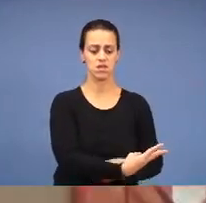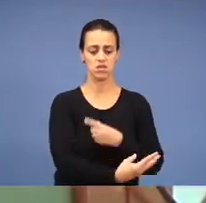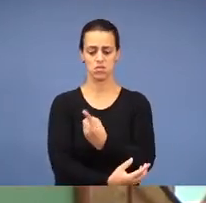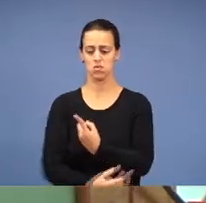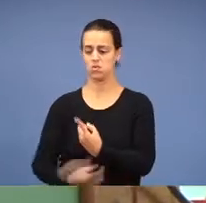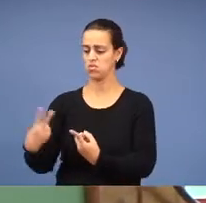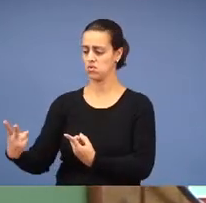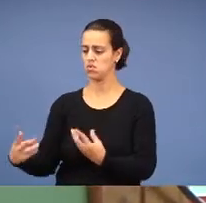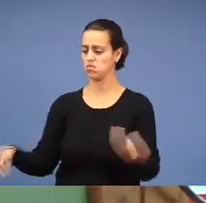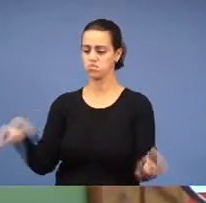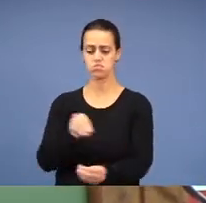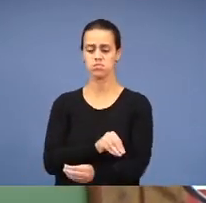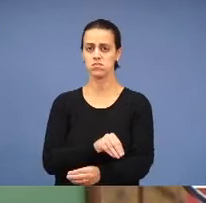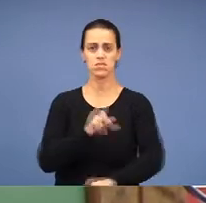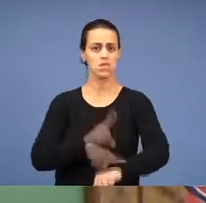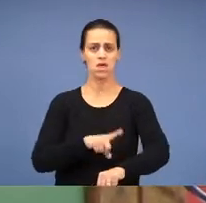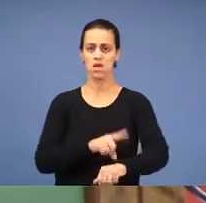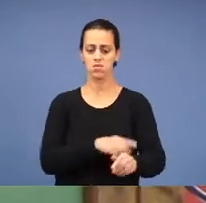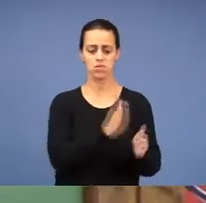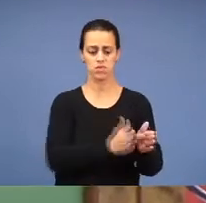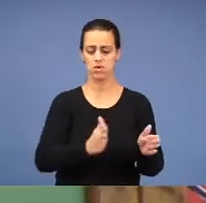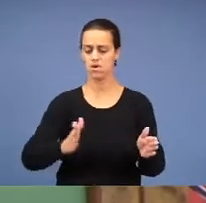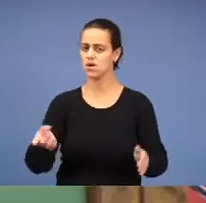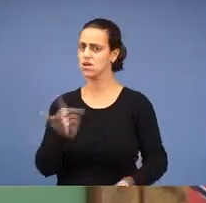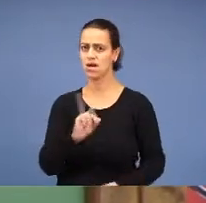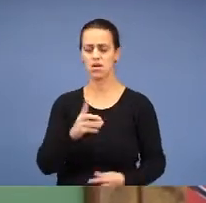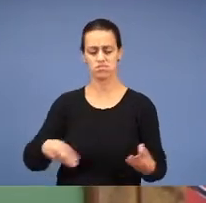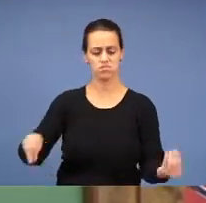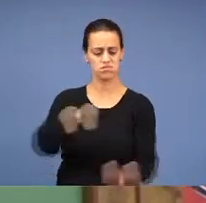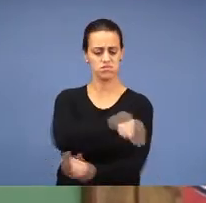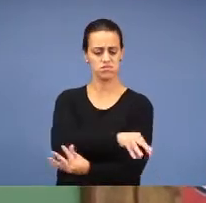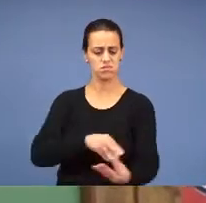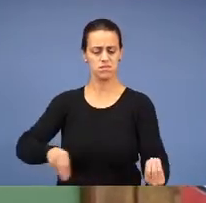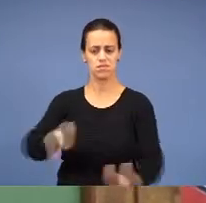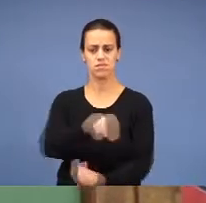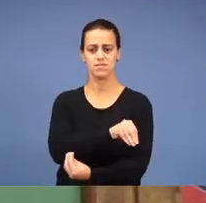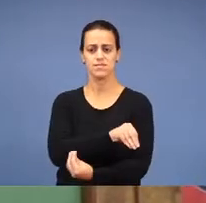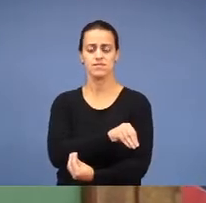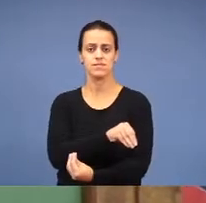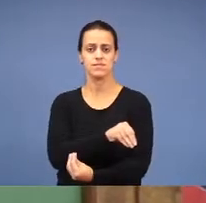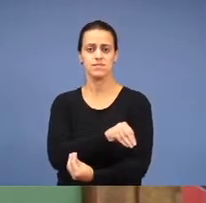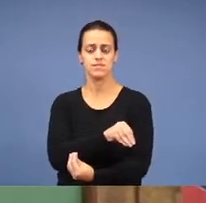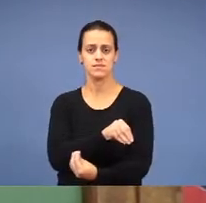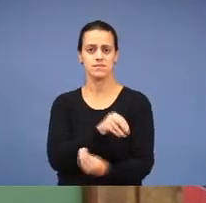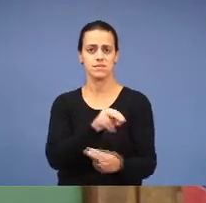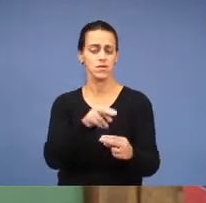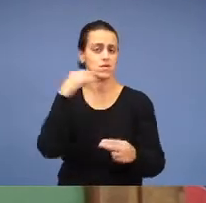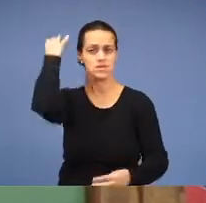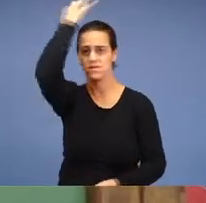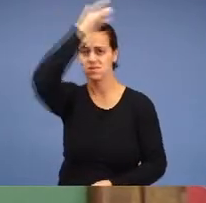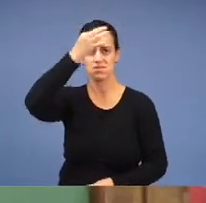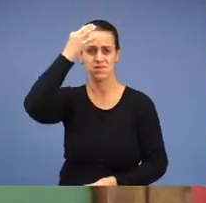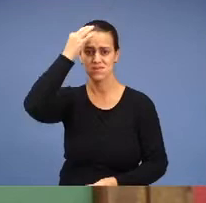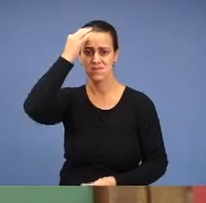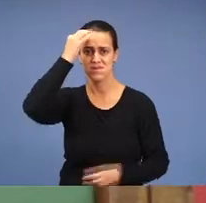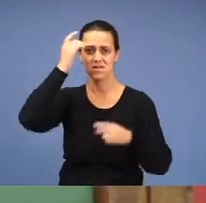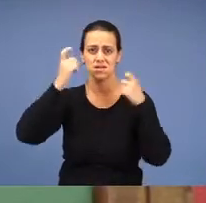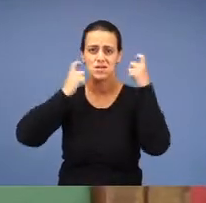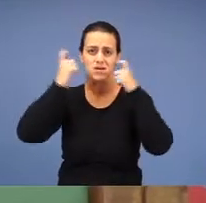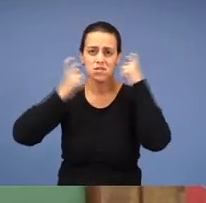aqui, não há uma preocupação do Espírito Santo em